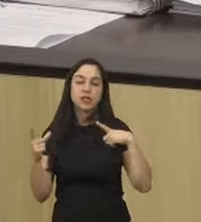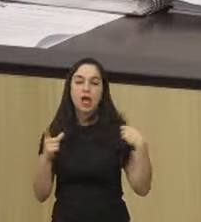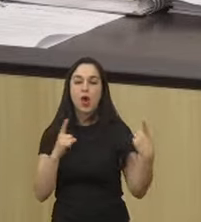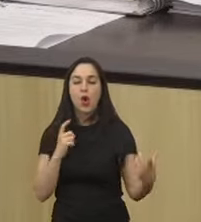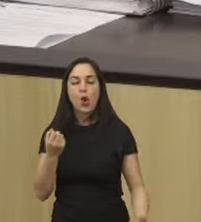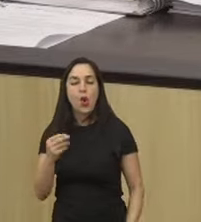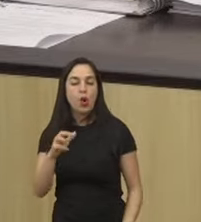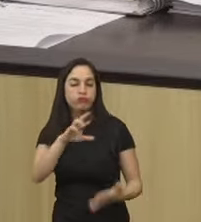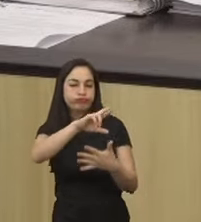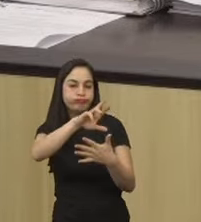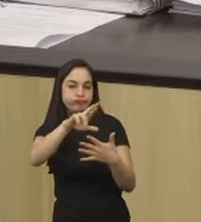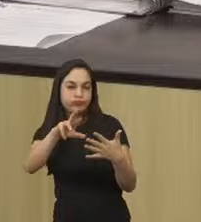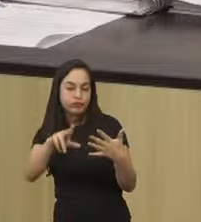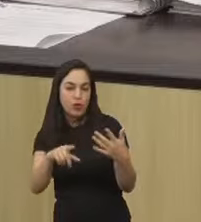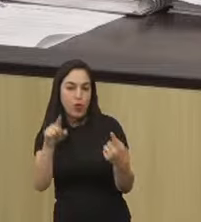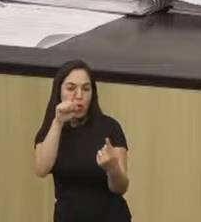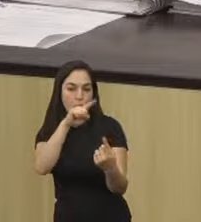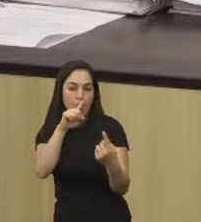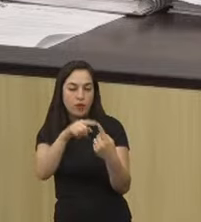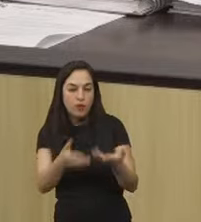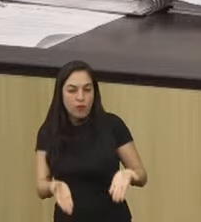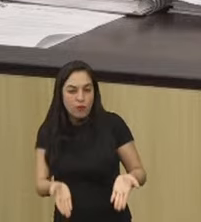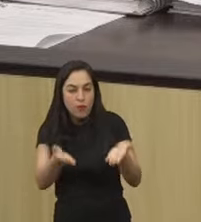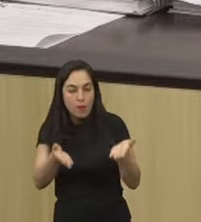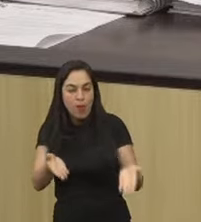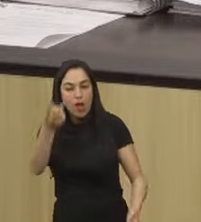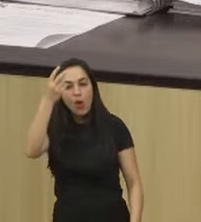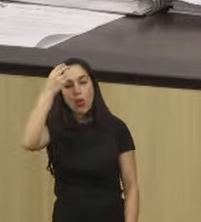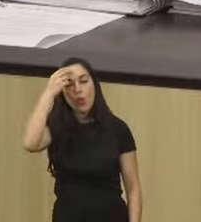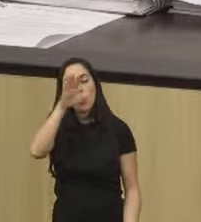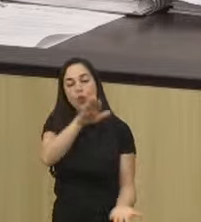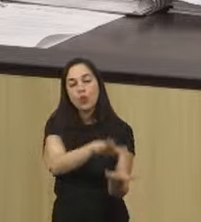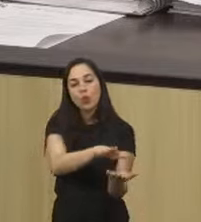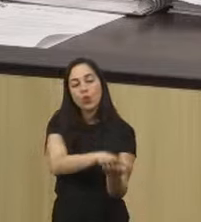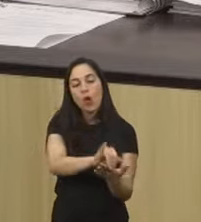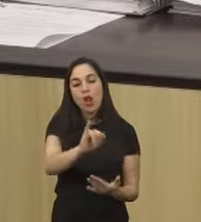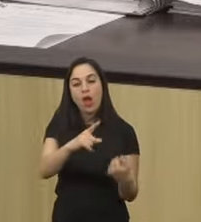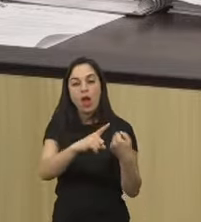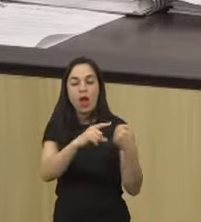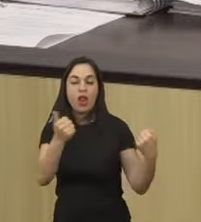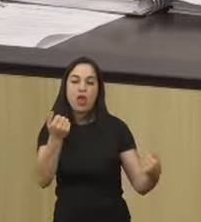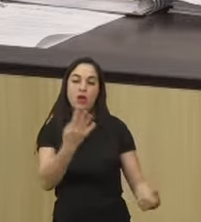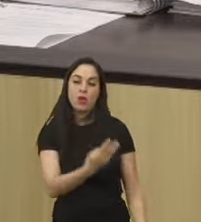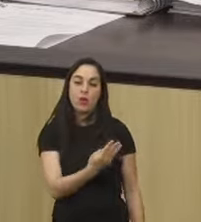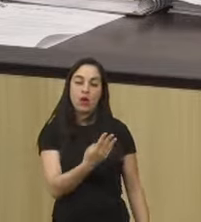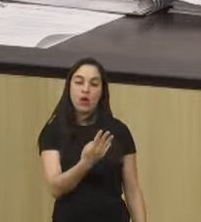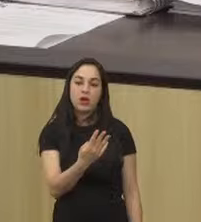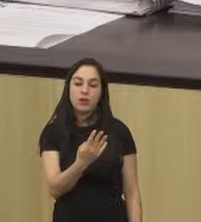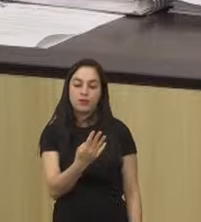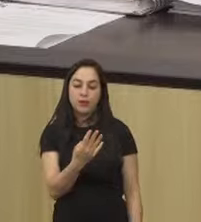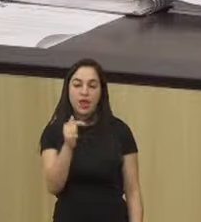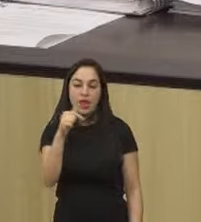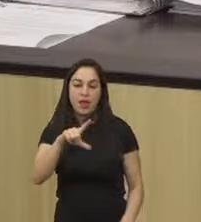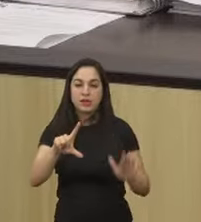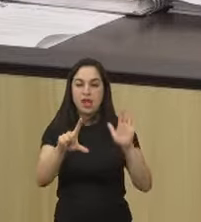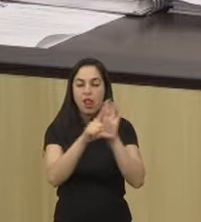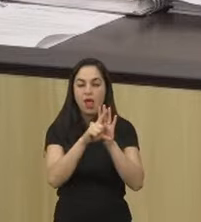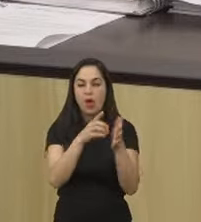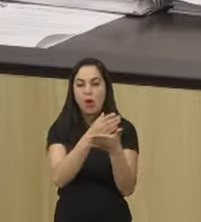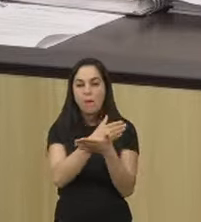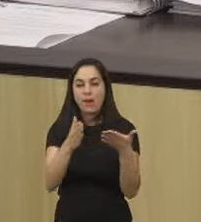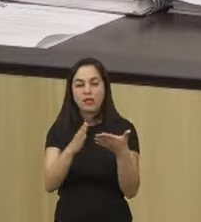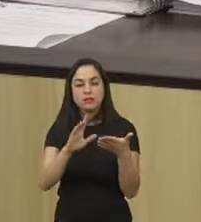como objetivo fomentar a cultura de Jacareí. Artigo 14º, esta lei entra em vigor a partir